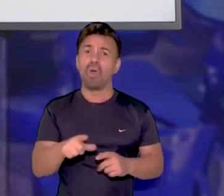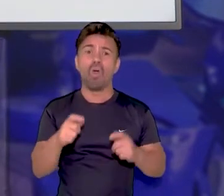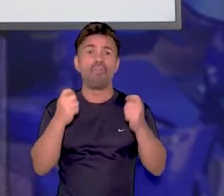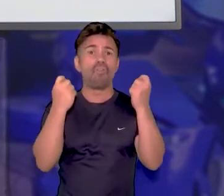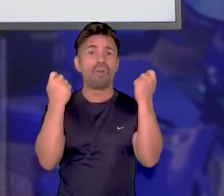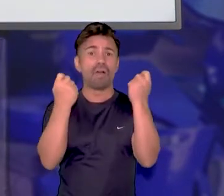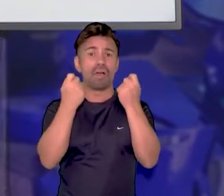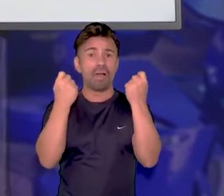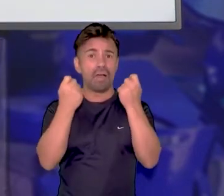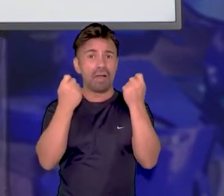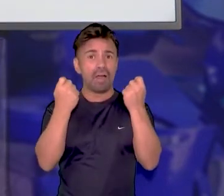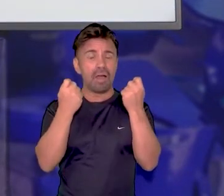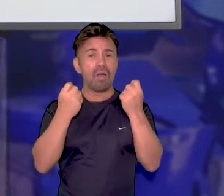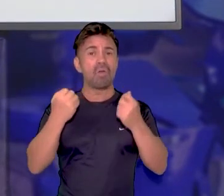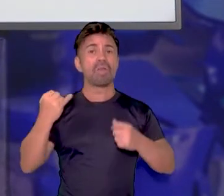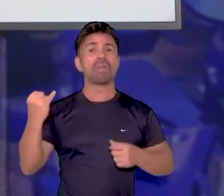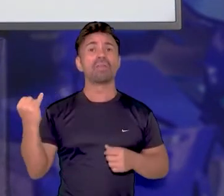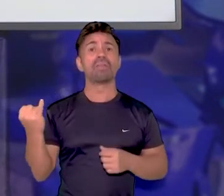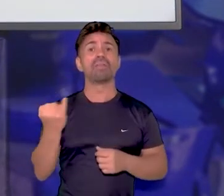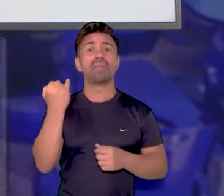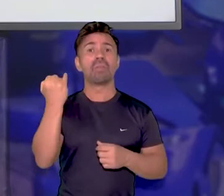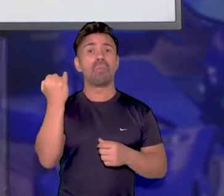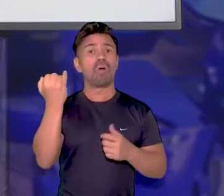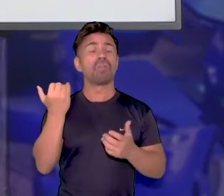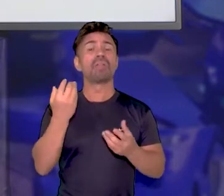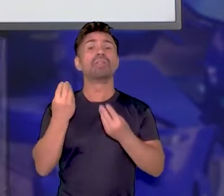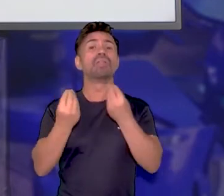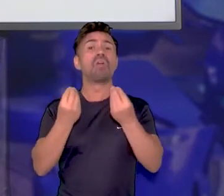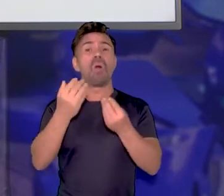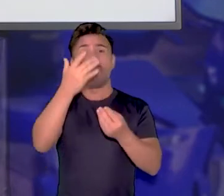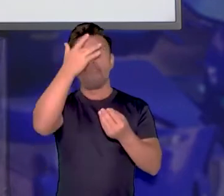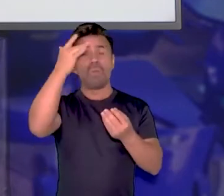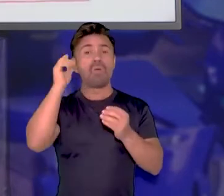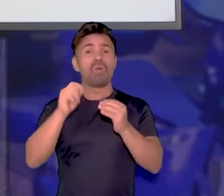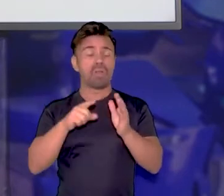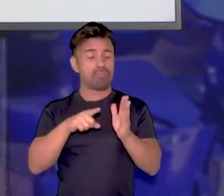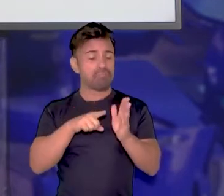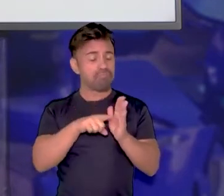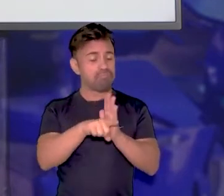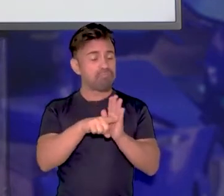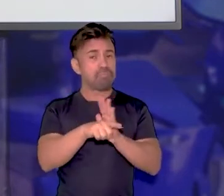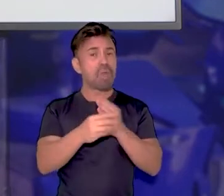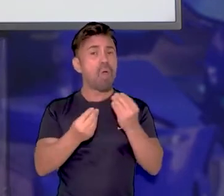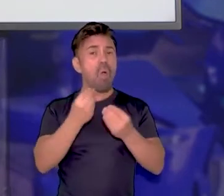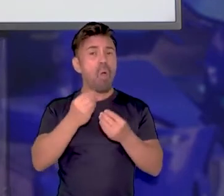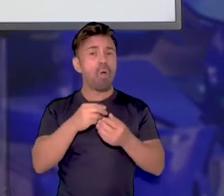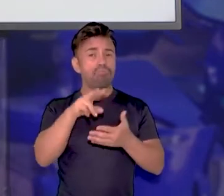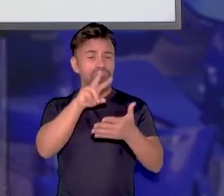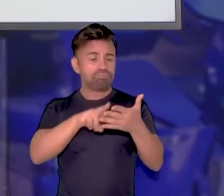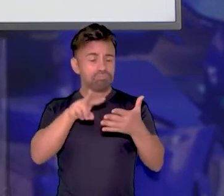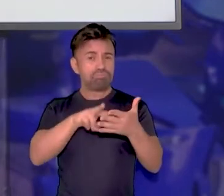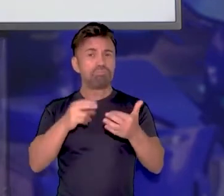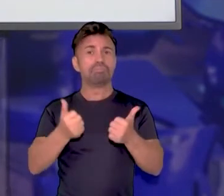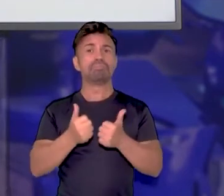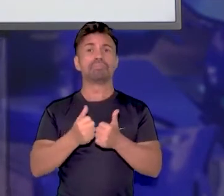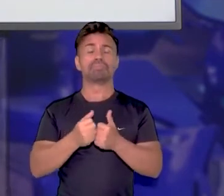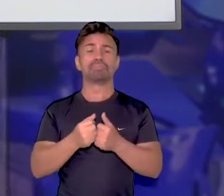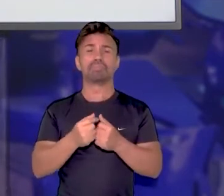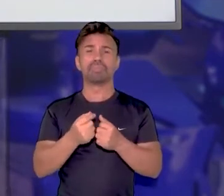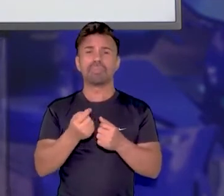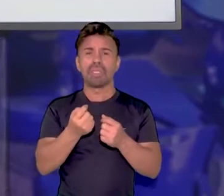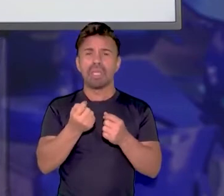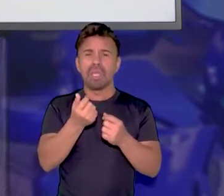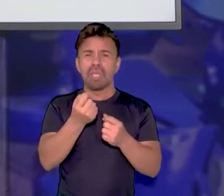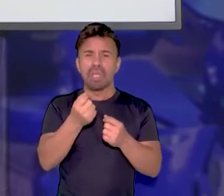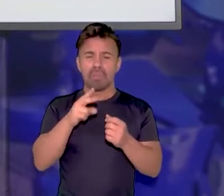vamos pegar aquilo que é de importante no anunciado e destacar Então eu peguei o tamanho desse